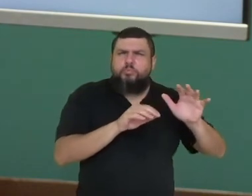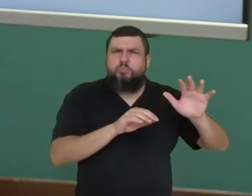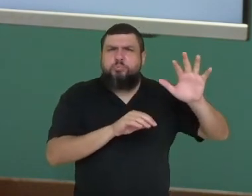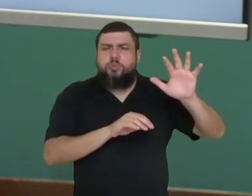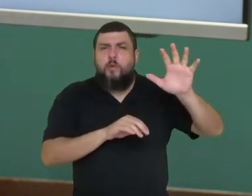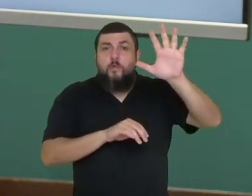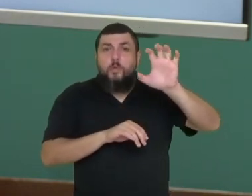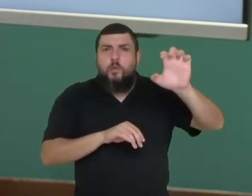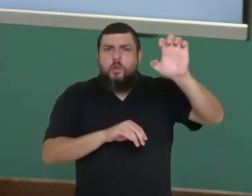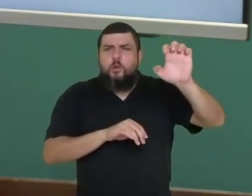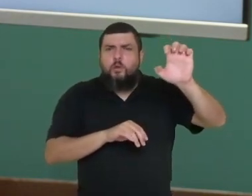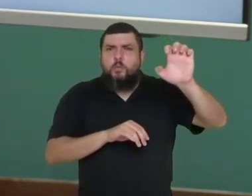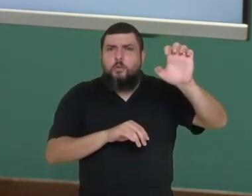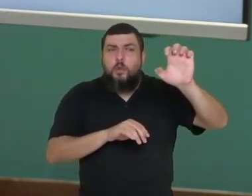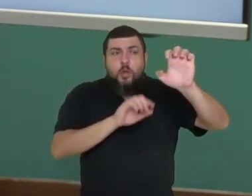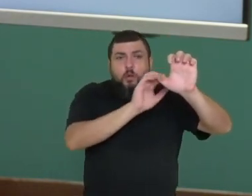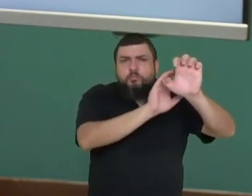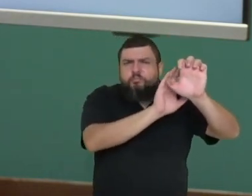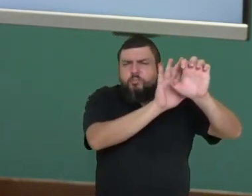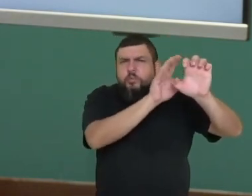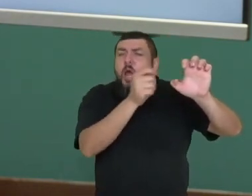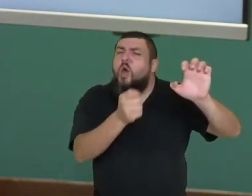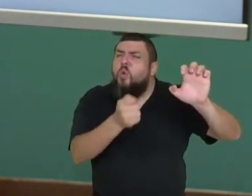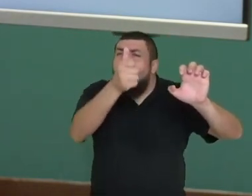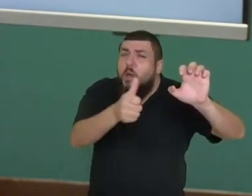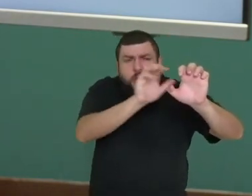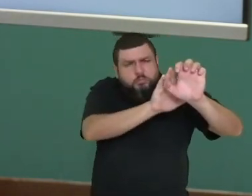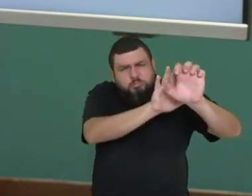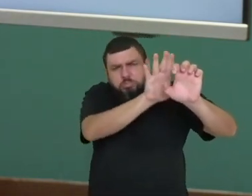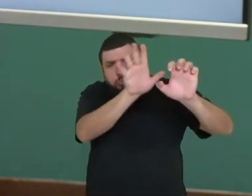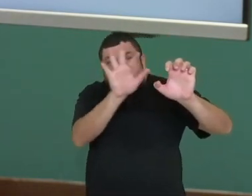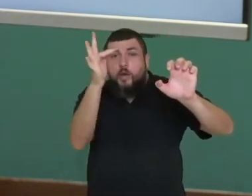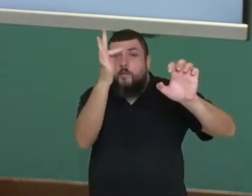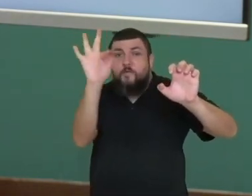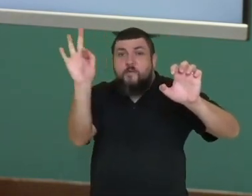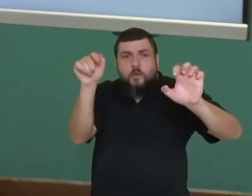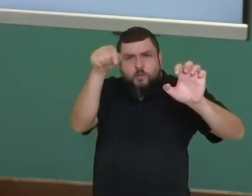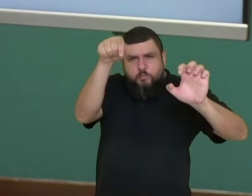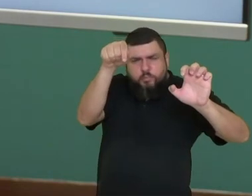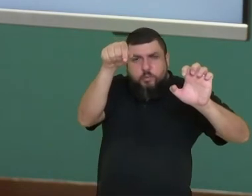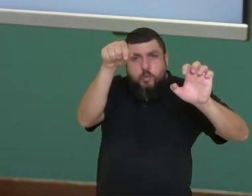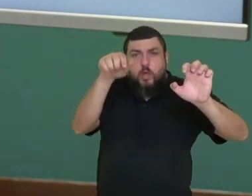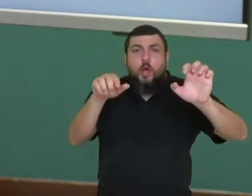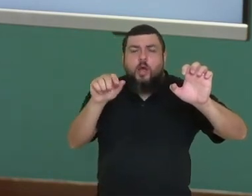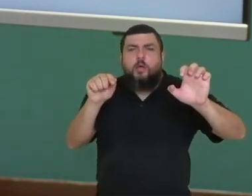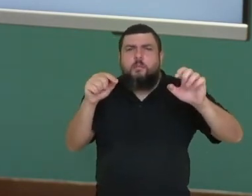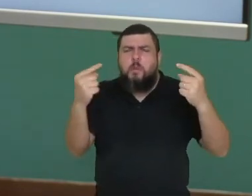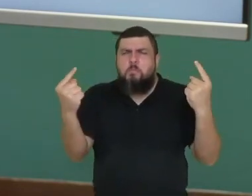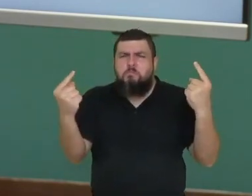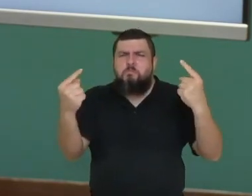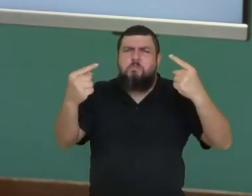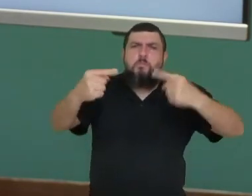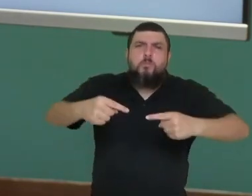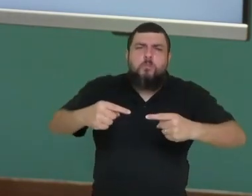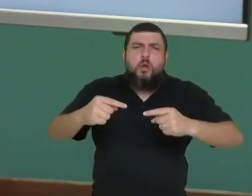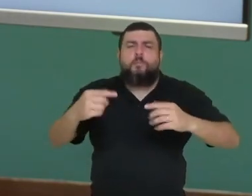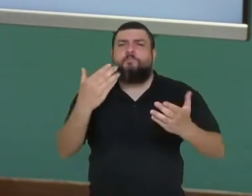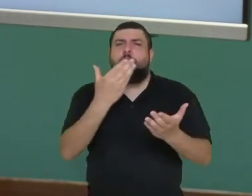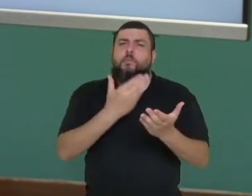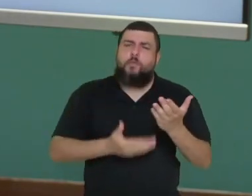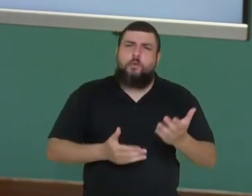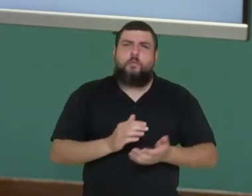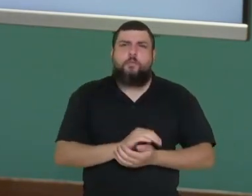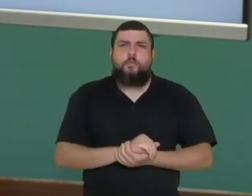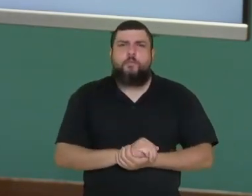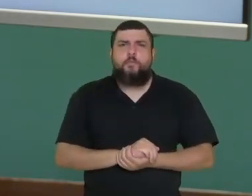E só não foram para a França, porque foram impedidos aqui na região sul, na Batalha de Poitiers. Vão para a